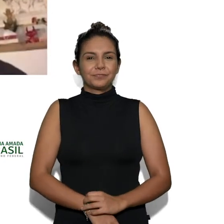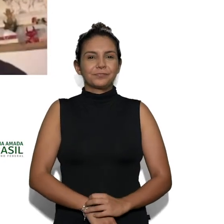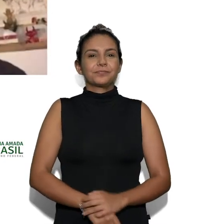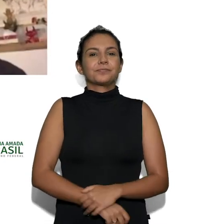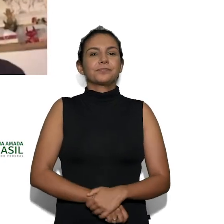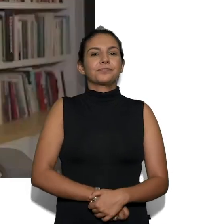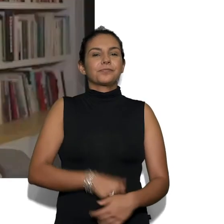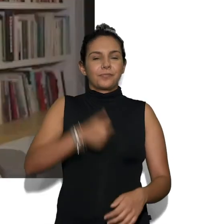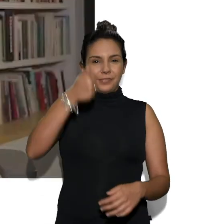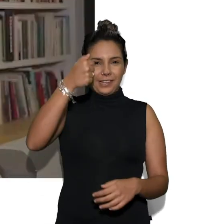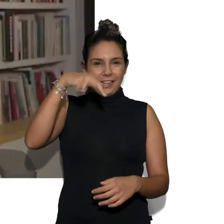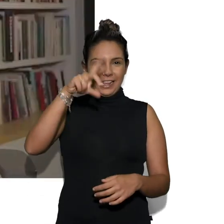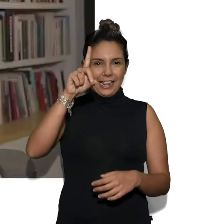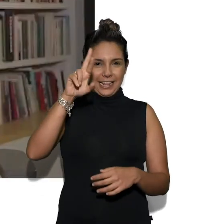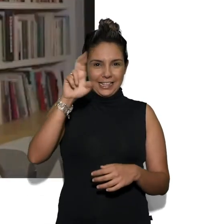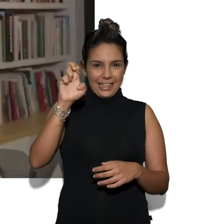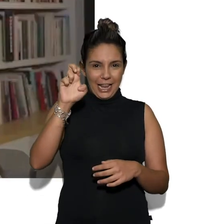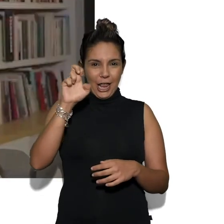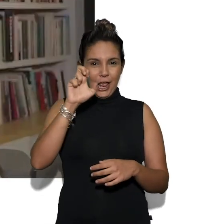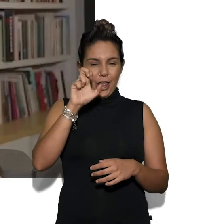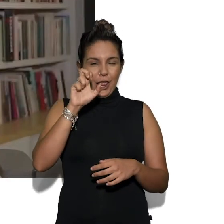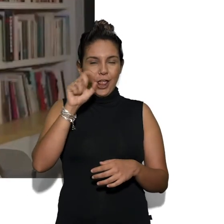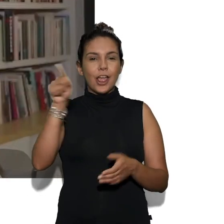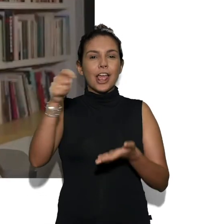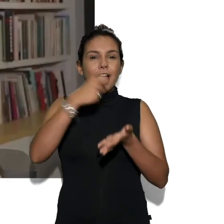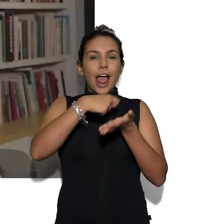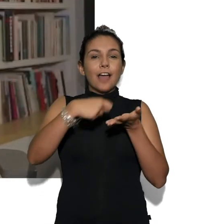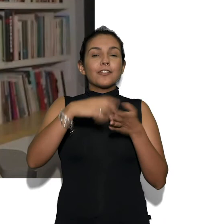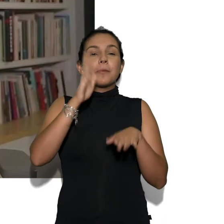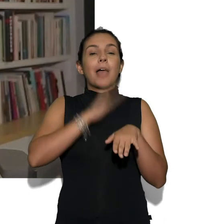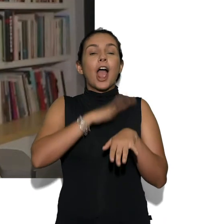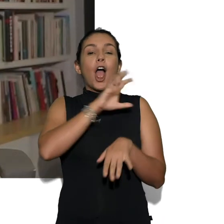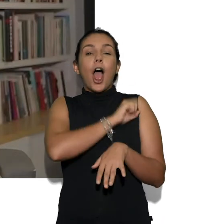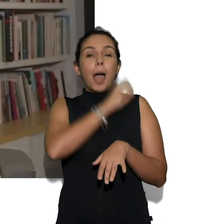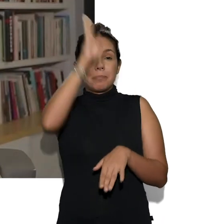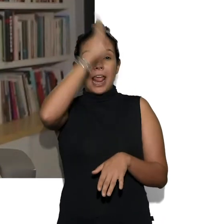Lucas pergunta se seu escritor brasileiro preferido é o Guimarães Rosa.